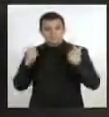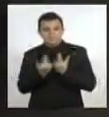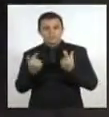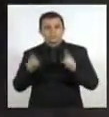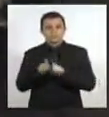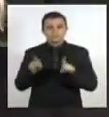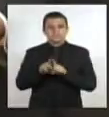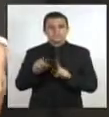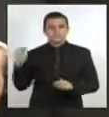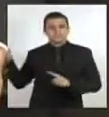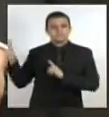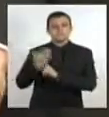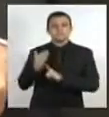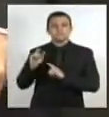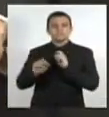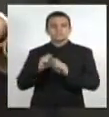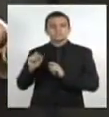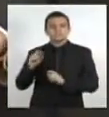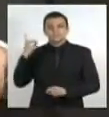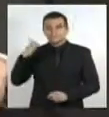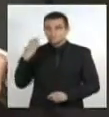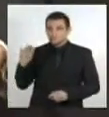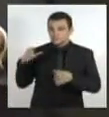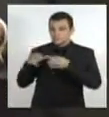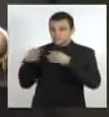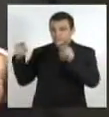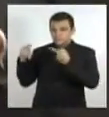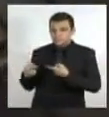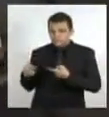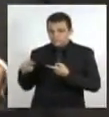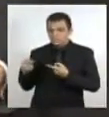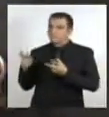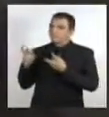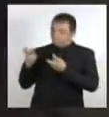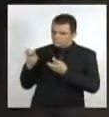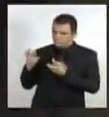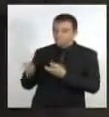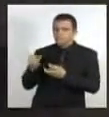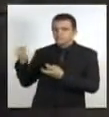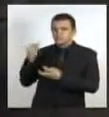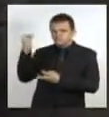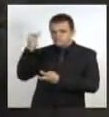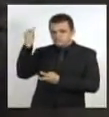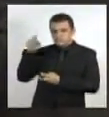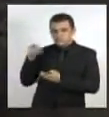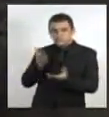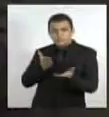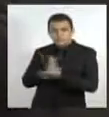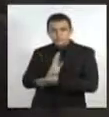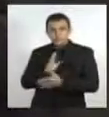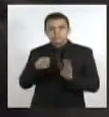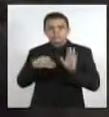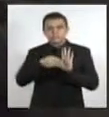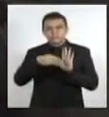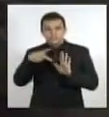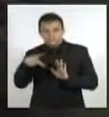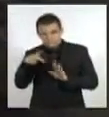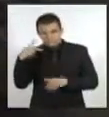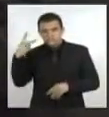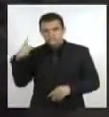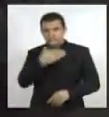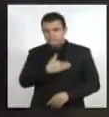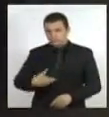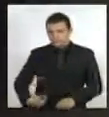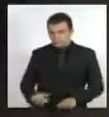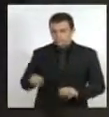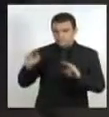passagem, com a contribuição, inclusive, dos deputados de oposição, reconhecendo a importância, aprovou a medida provisória encaminhada pelo Poder